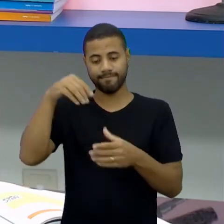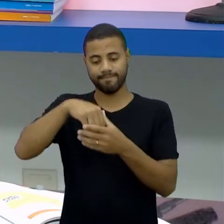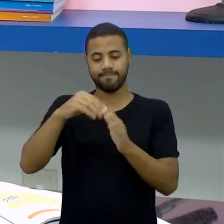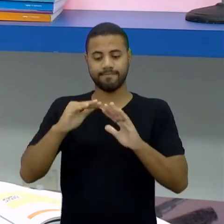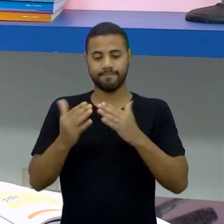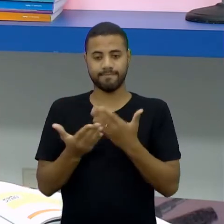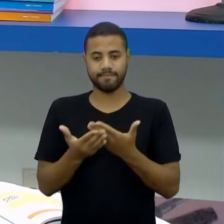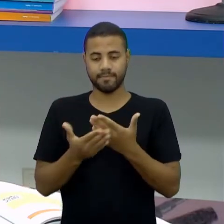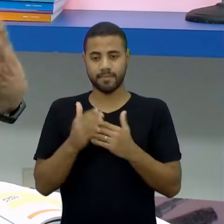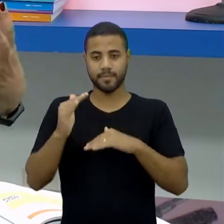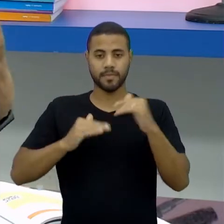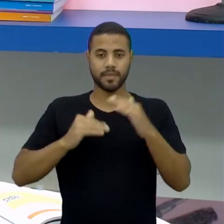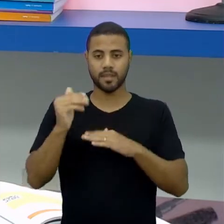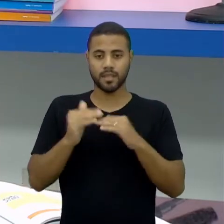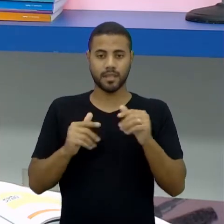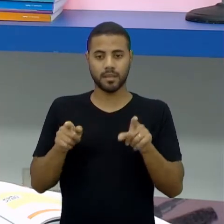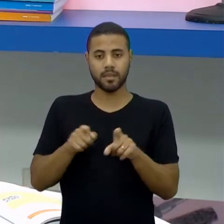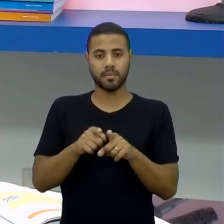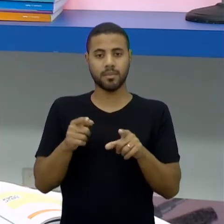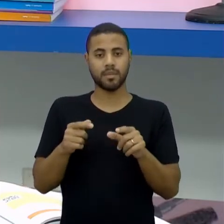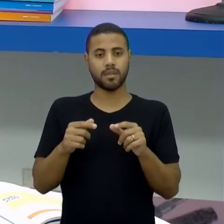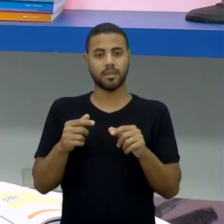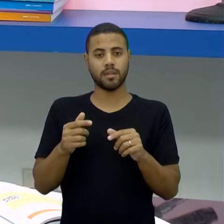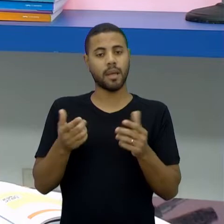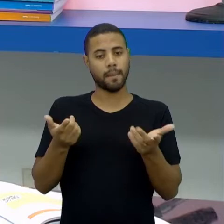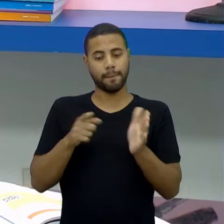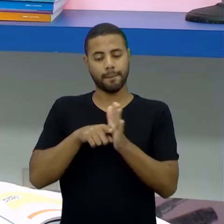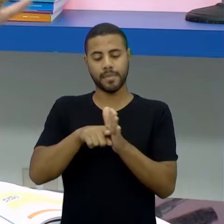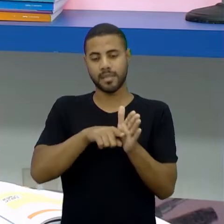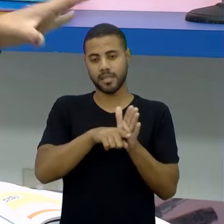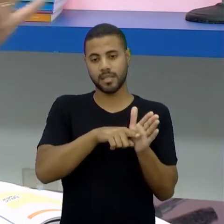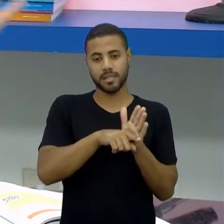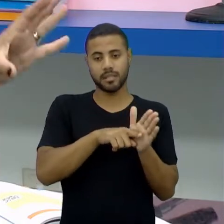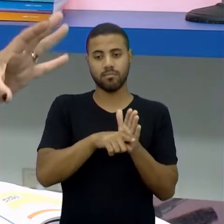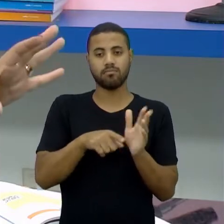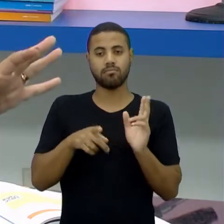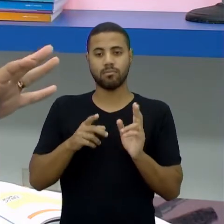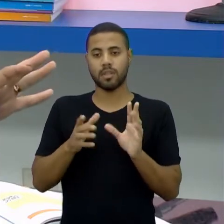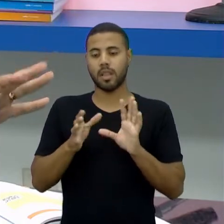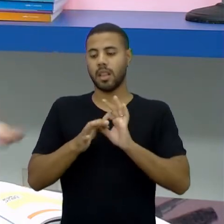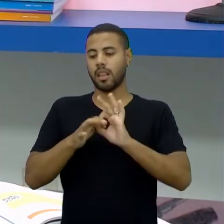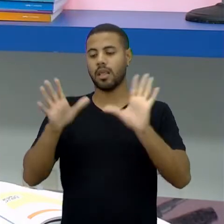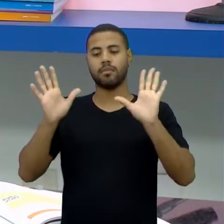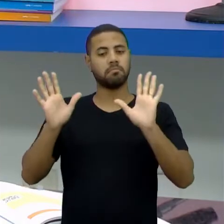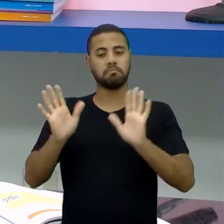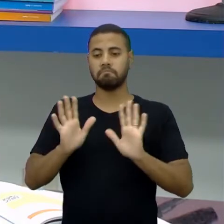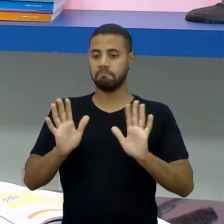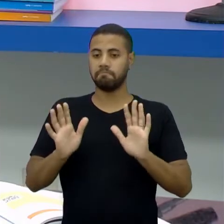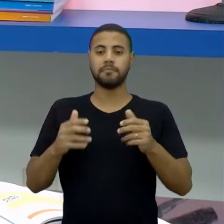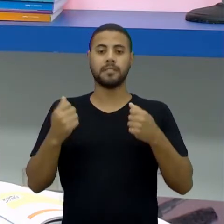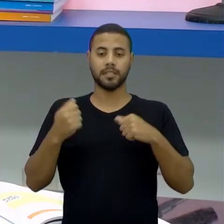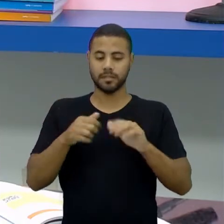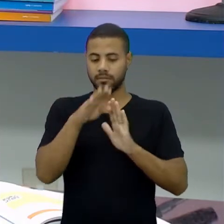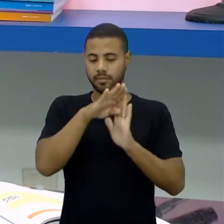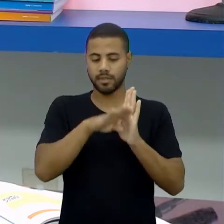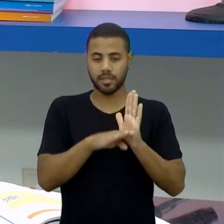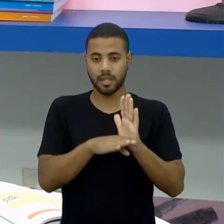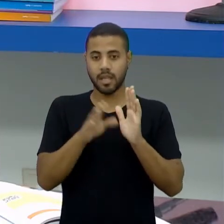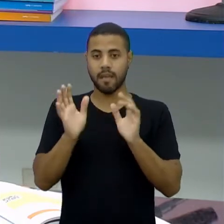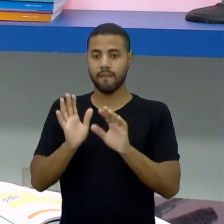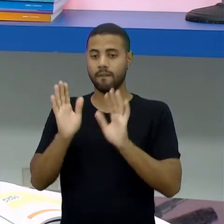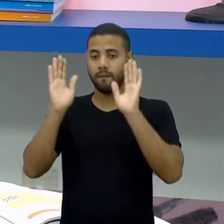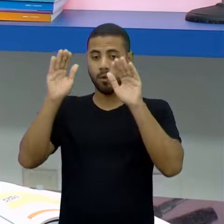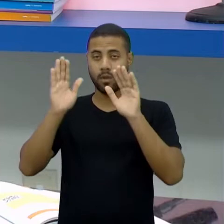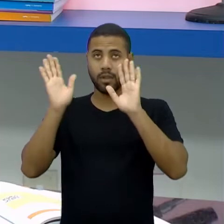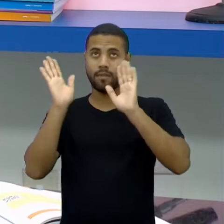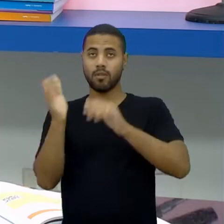não pode deixar essa questão da pesquisa ficar aí solta. né? Então a gente fez o vôlei aqui também